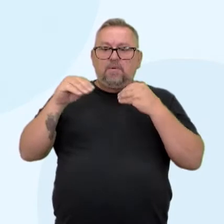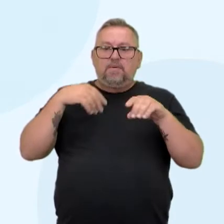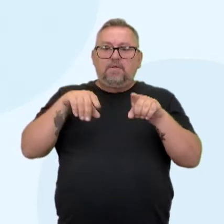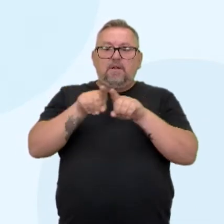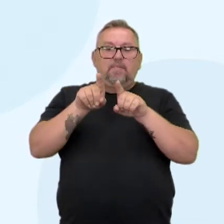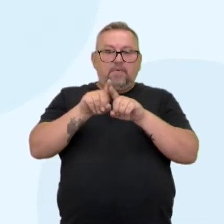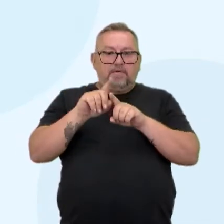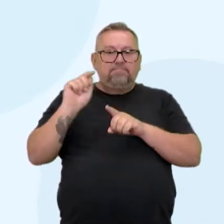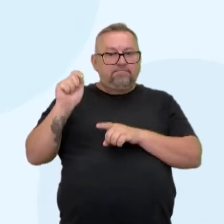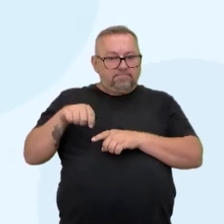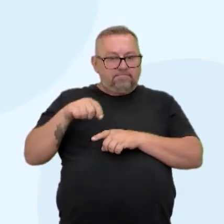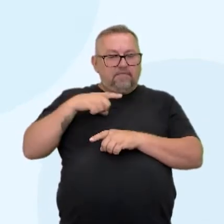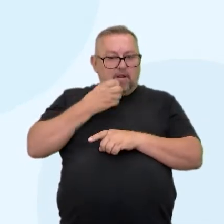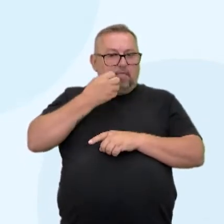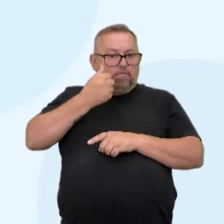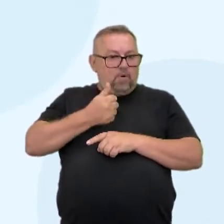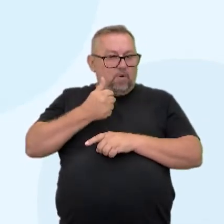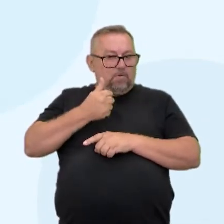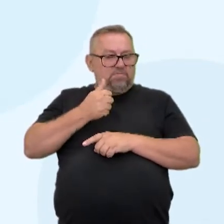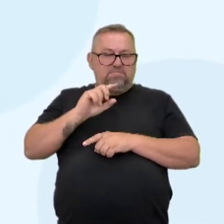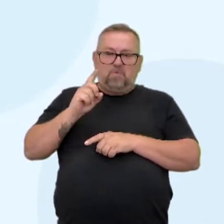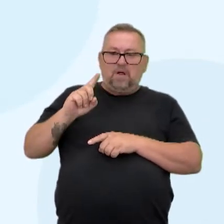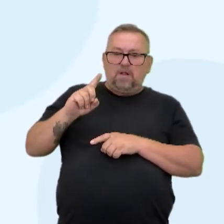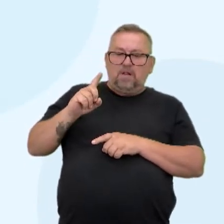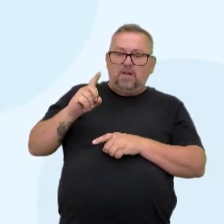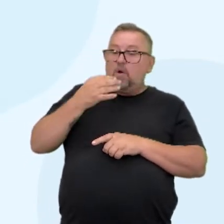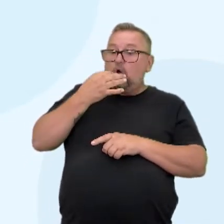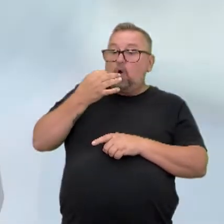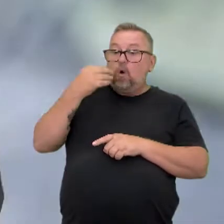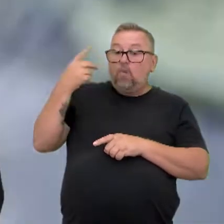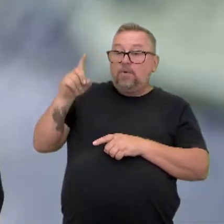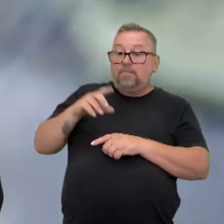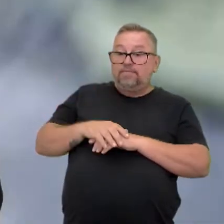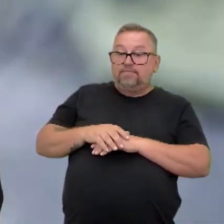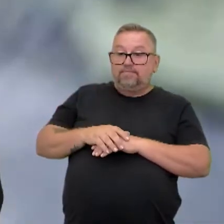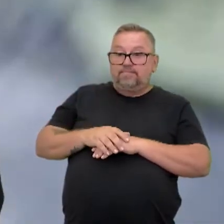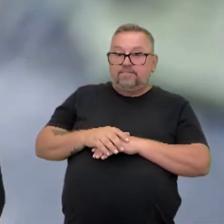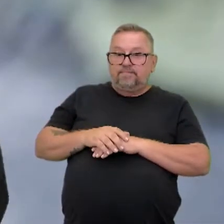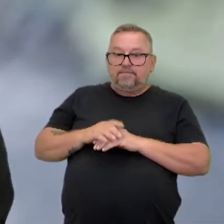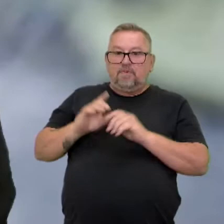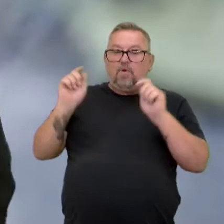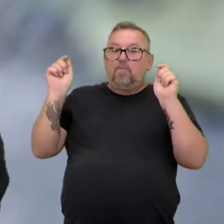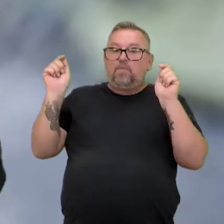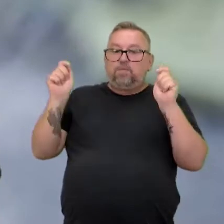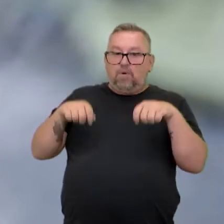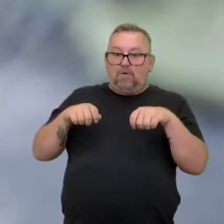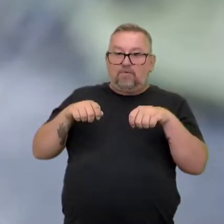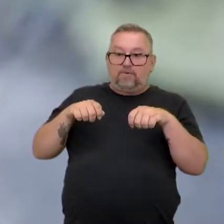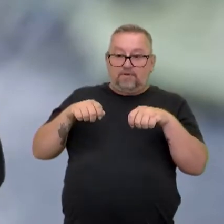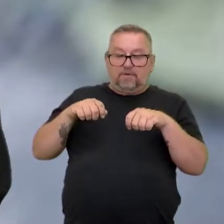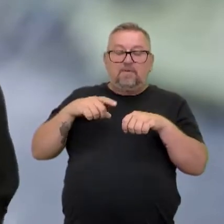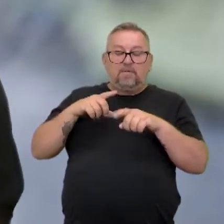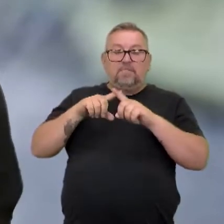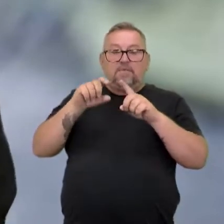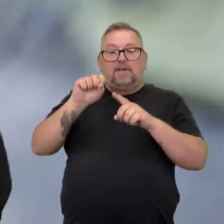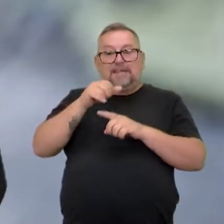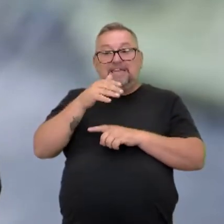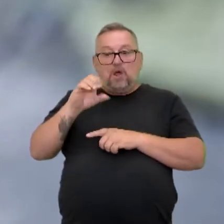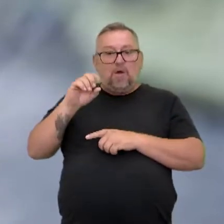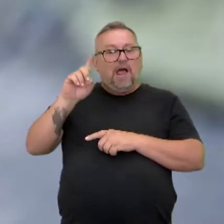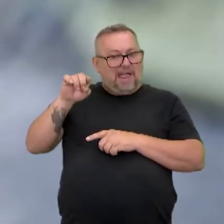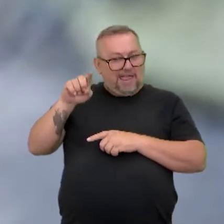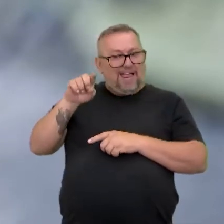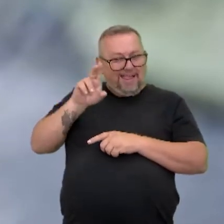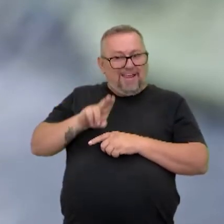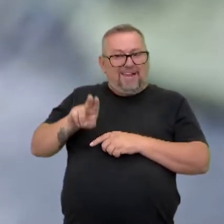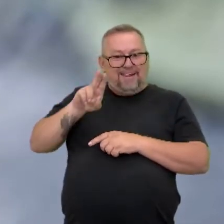estratégias de marketing? É eficiente? Não é? É, não só, né, podem ser usados, como são utilizados absurdamente. Hoje